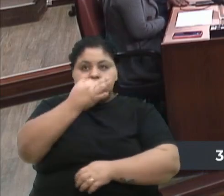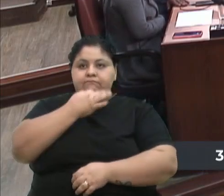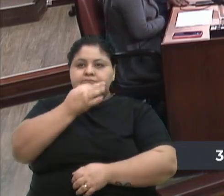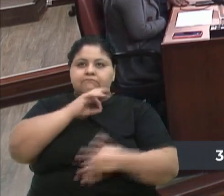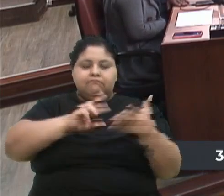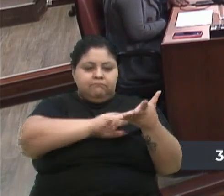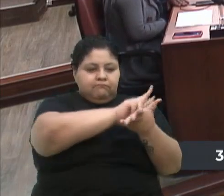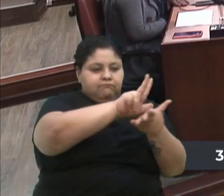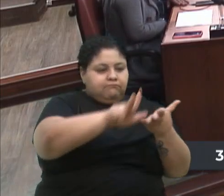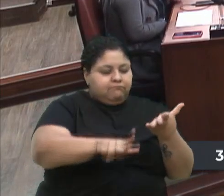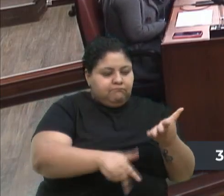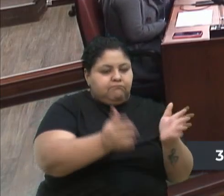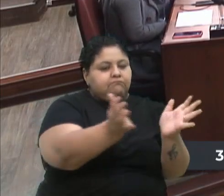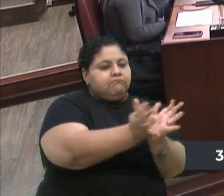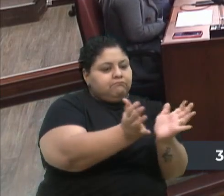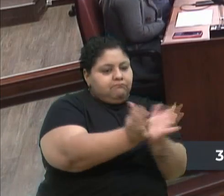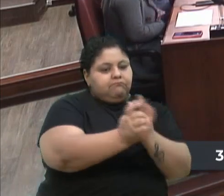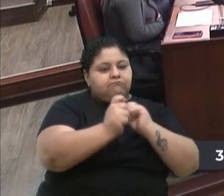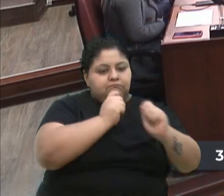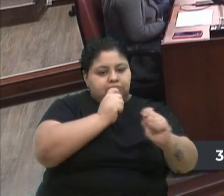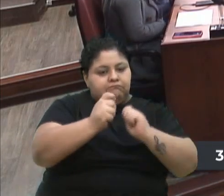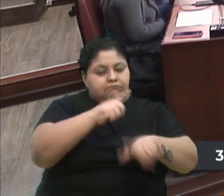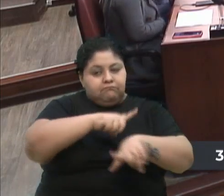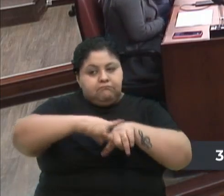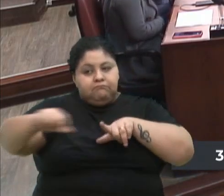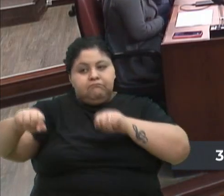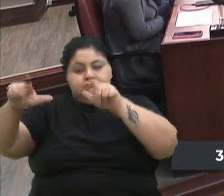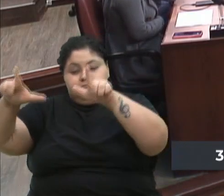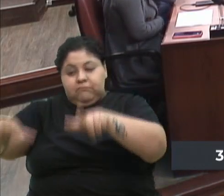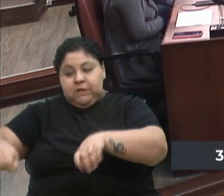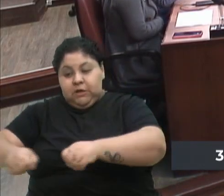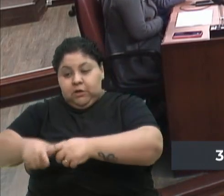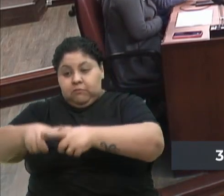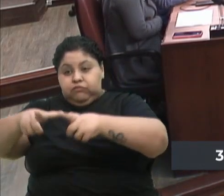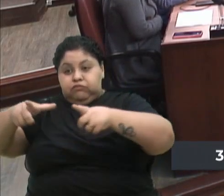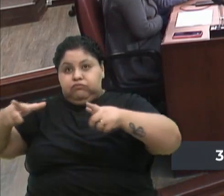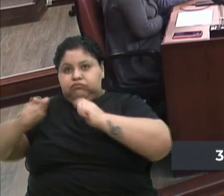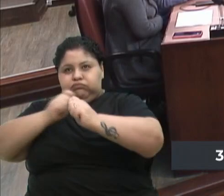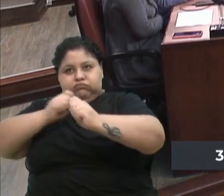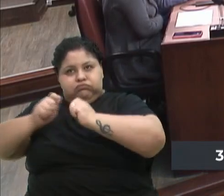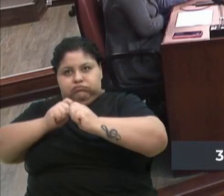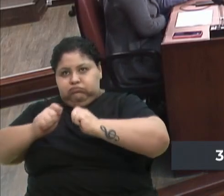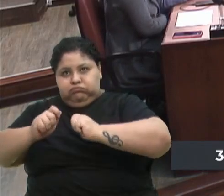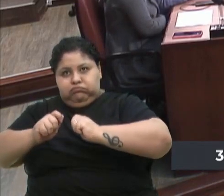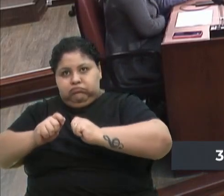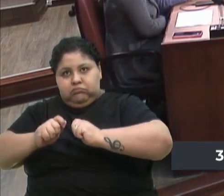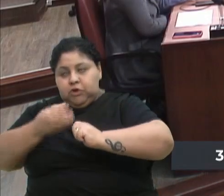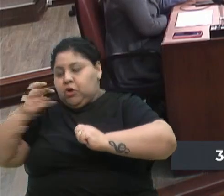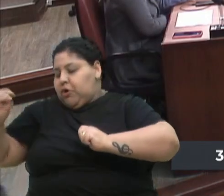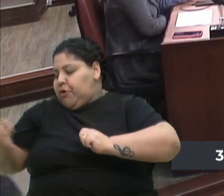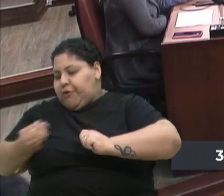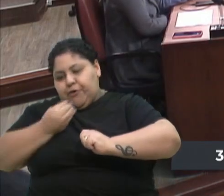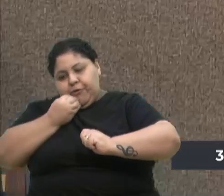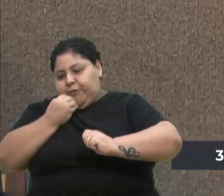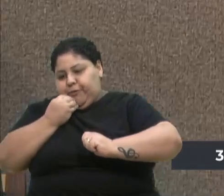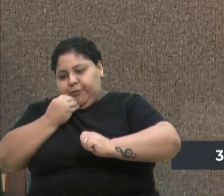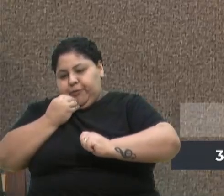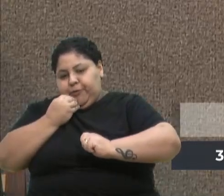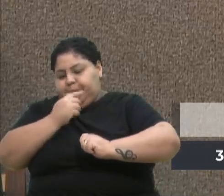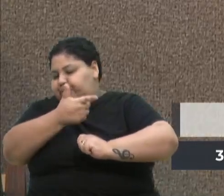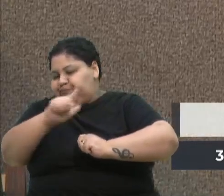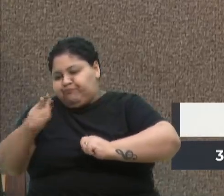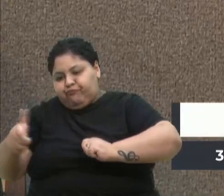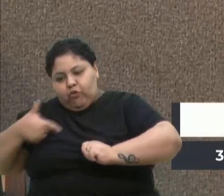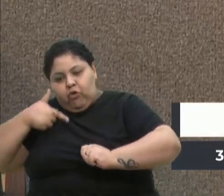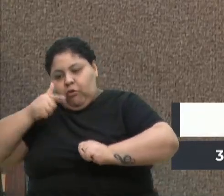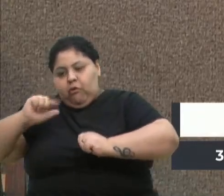vários colegas jornalistas que saíram de grandes veículos de imprensa. Nem todos conseguem colocação no mercado de trabalho,